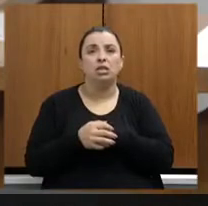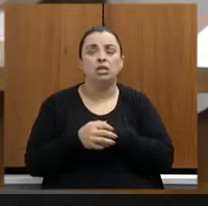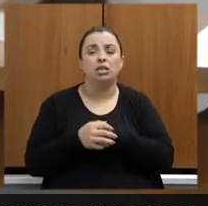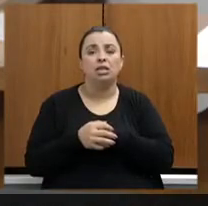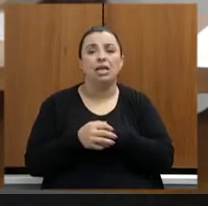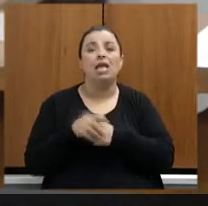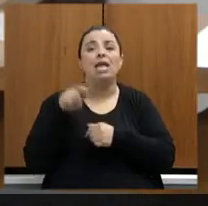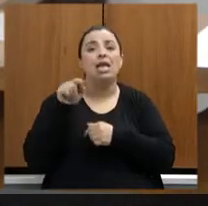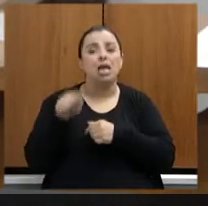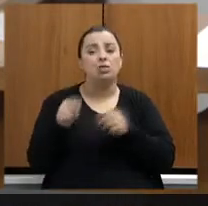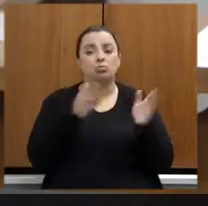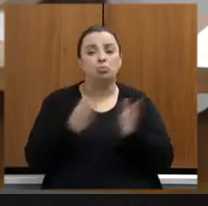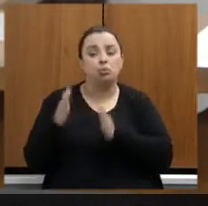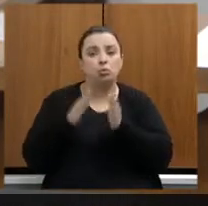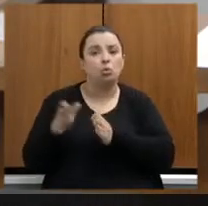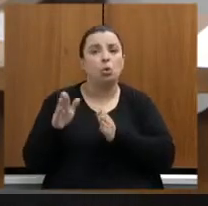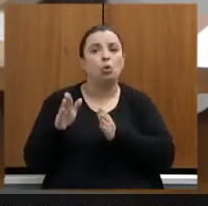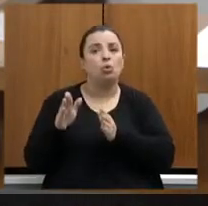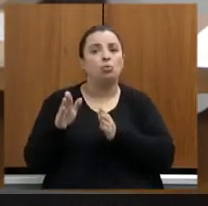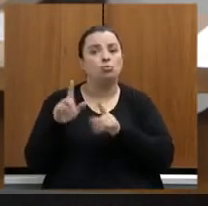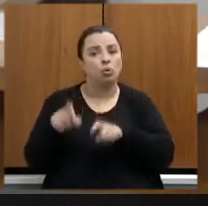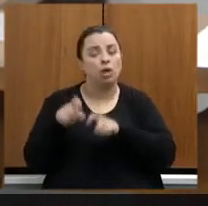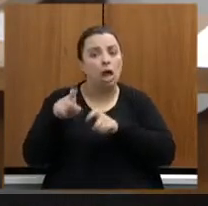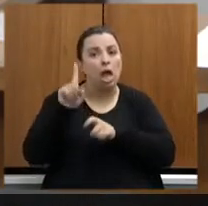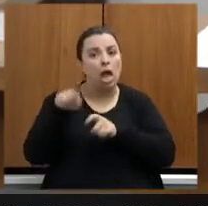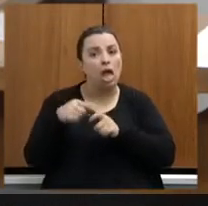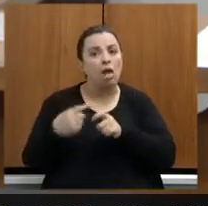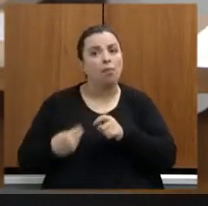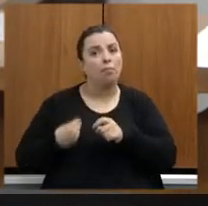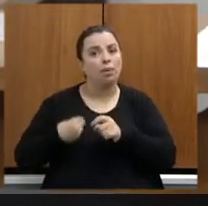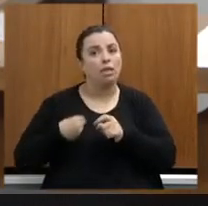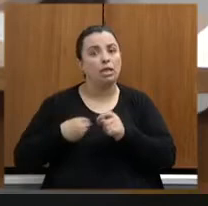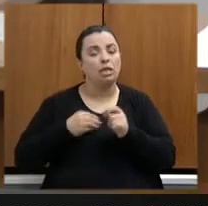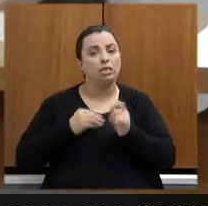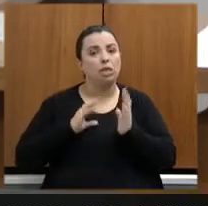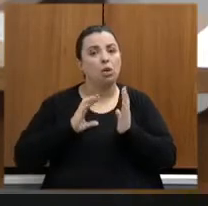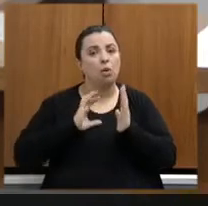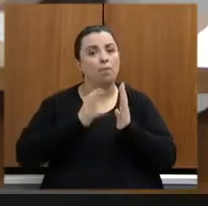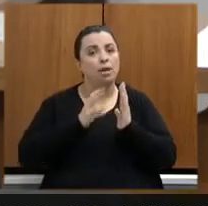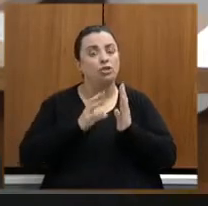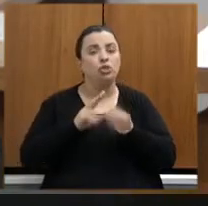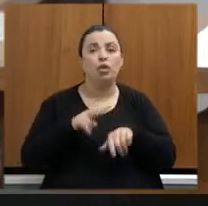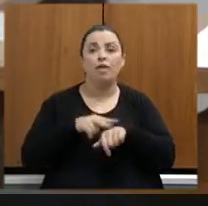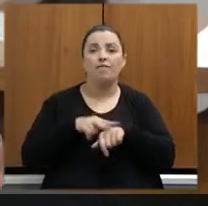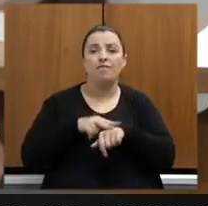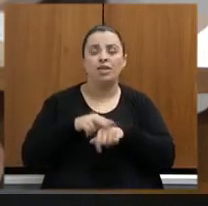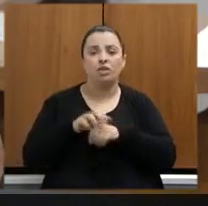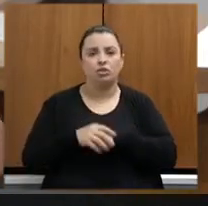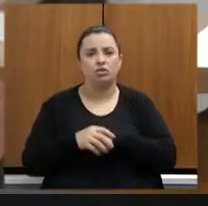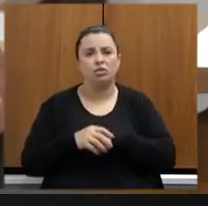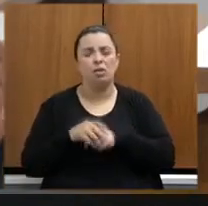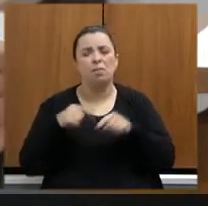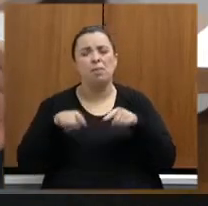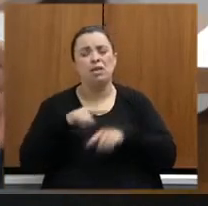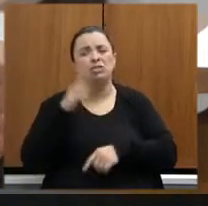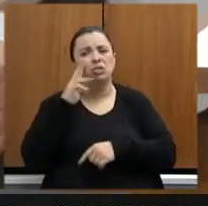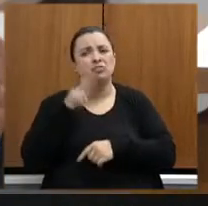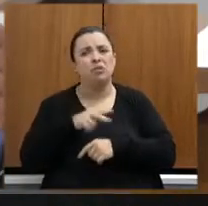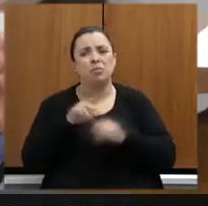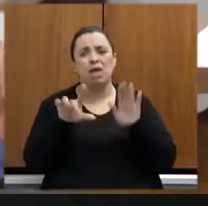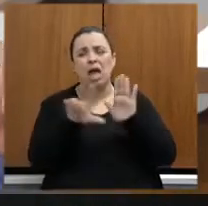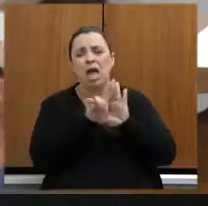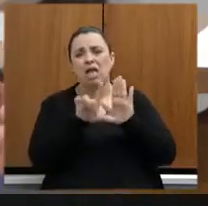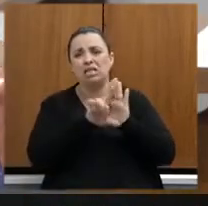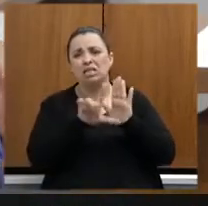Partido Verde é e a gente vê que a legislação tem muda legislação principalmente